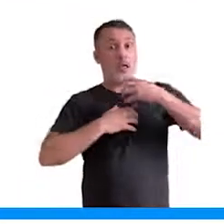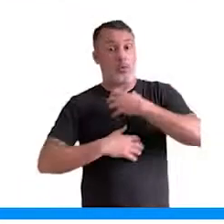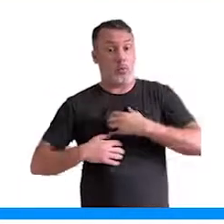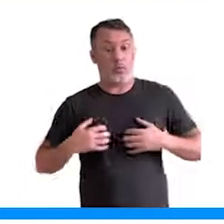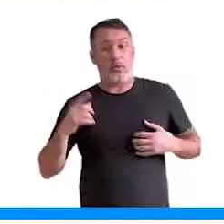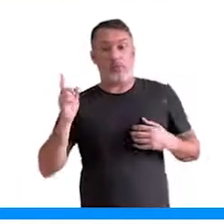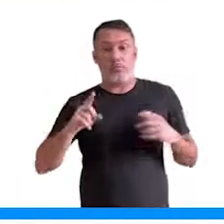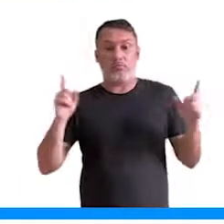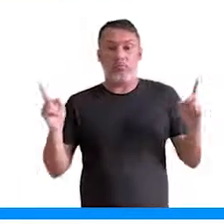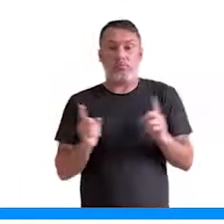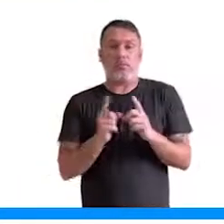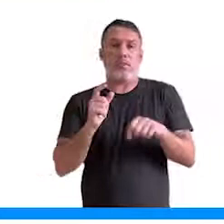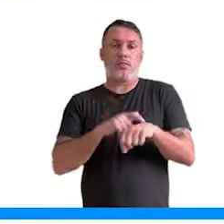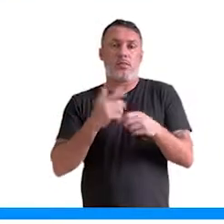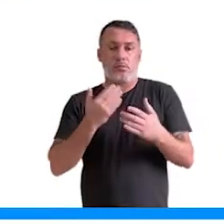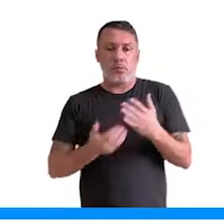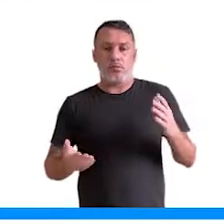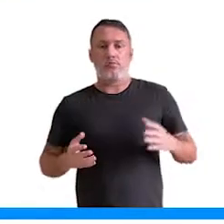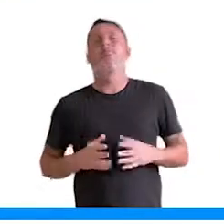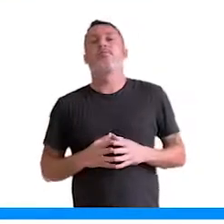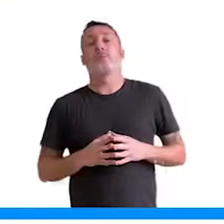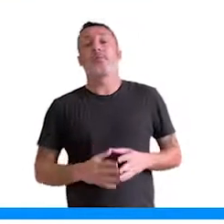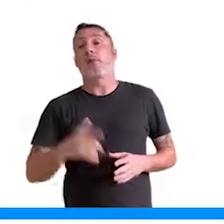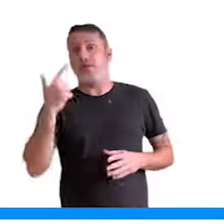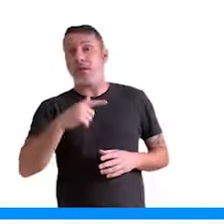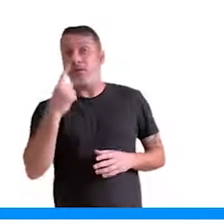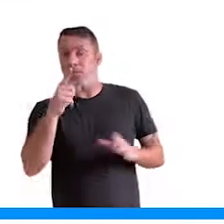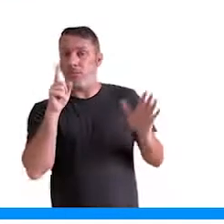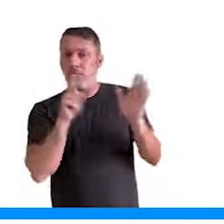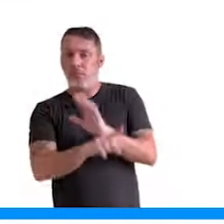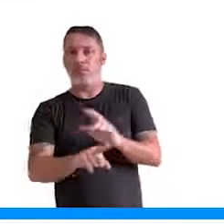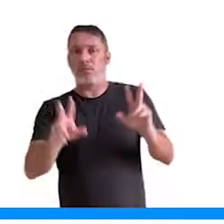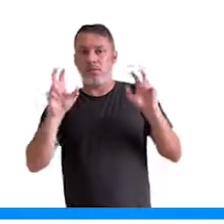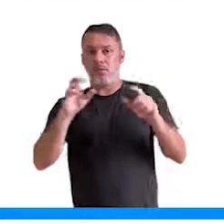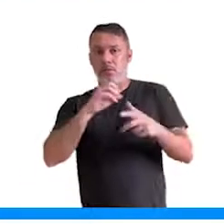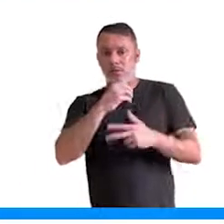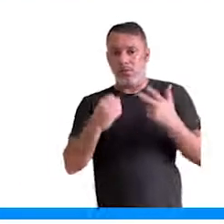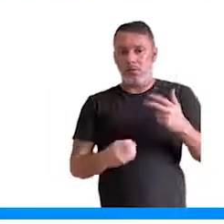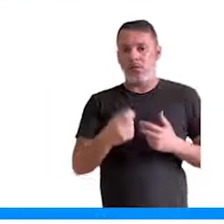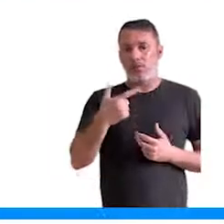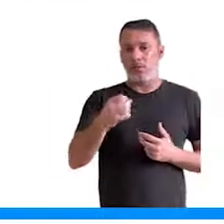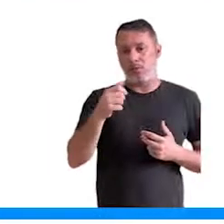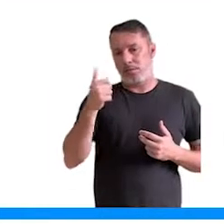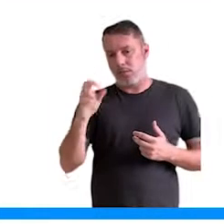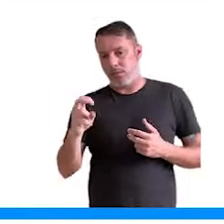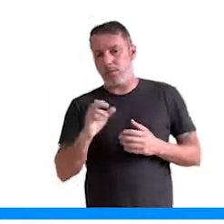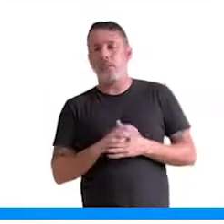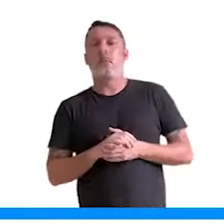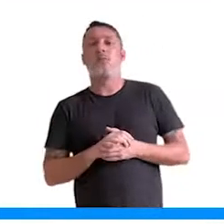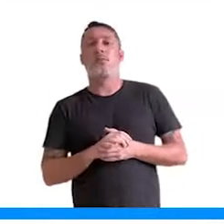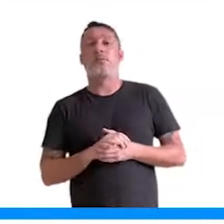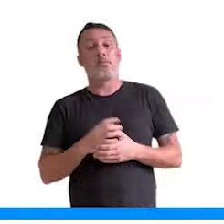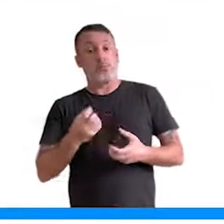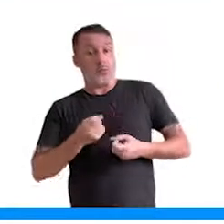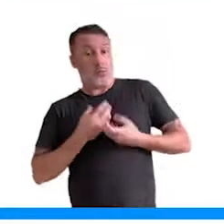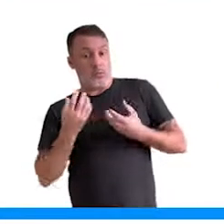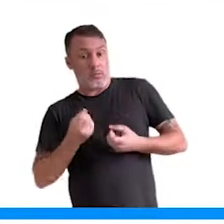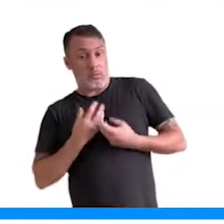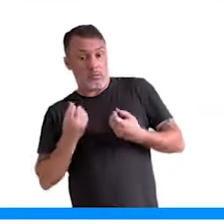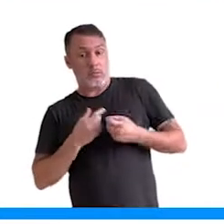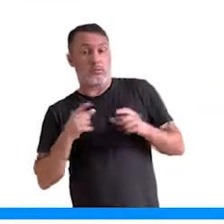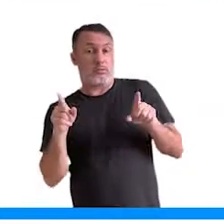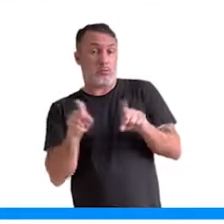Então, angústia provocada pela fugacidade do tempo. Mais uma questãozinha do Enem 2015, é um